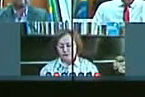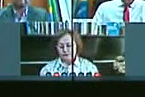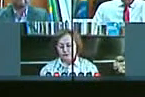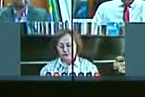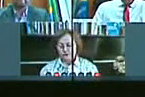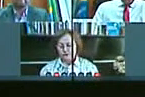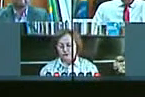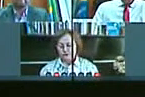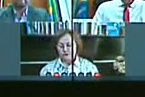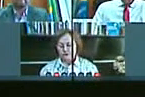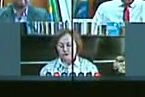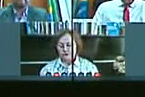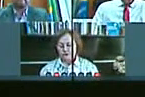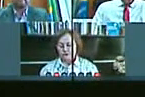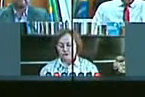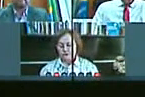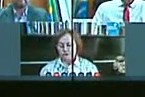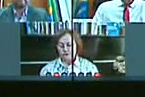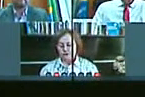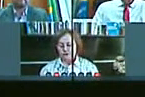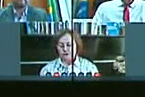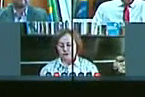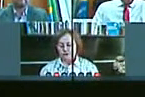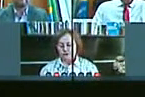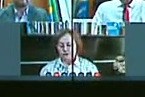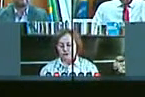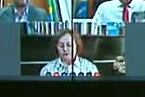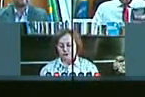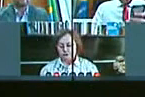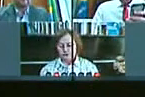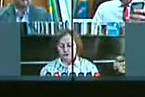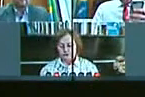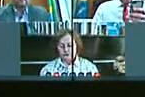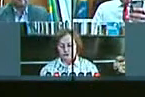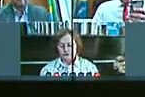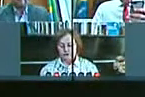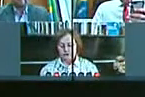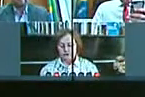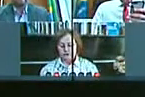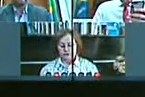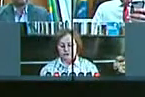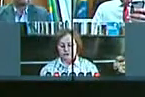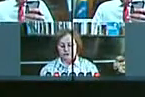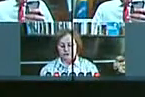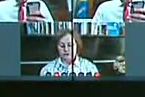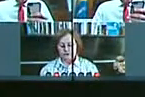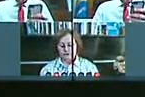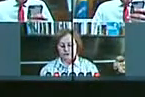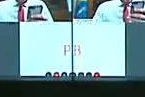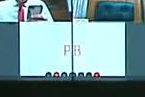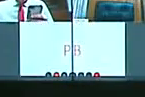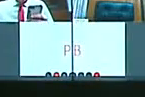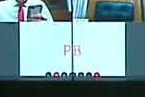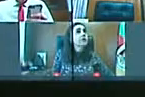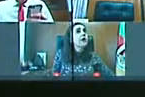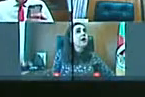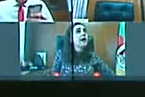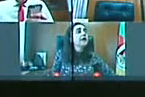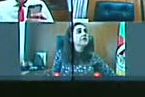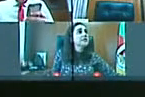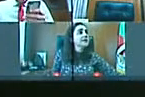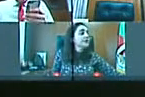Favor. Deputado Capitão Macedo. Favorável. Ok, deputado. Favorável. Deputado Rui